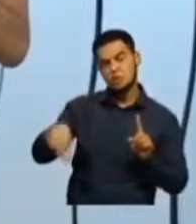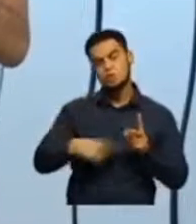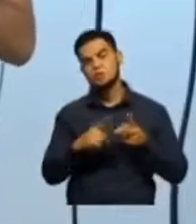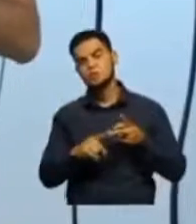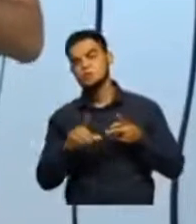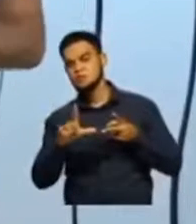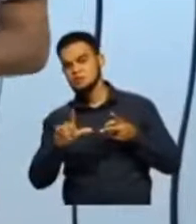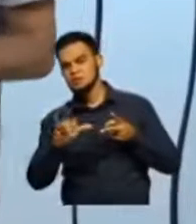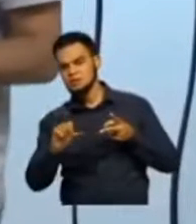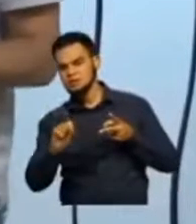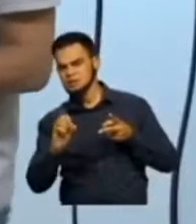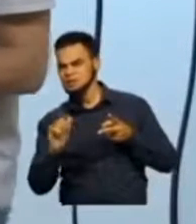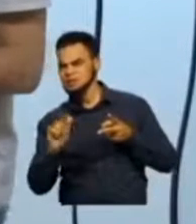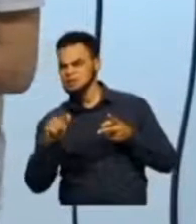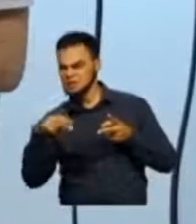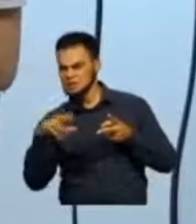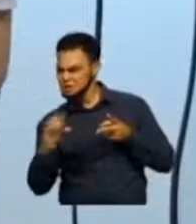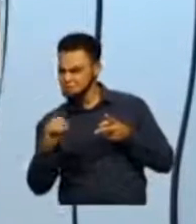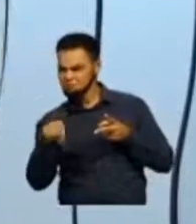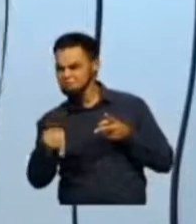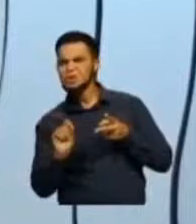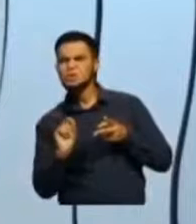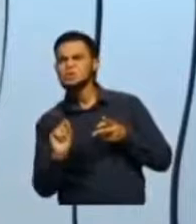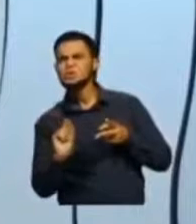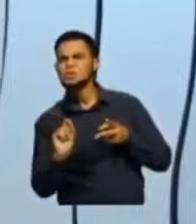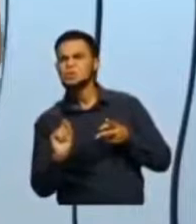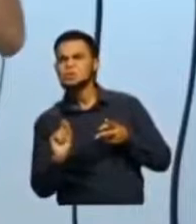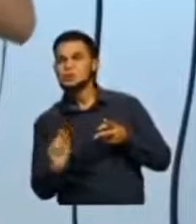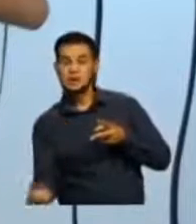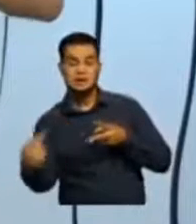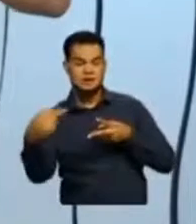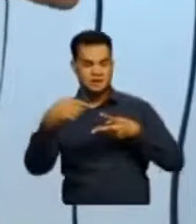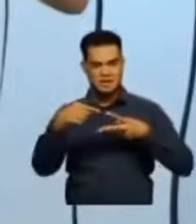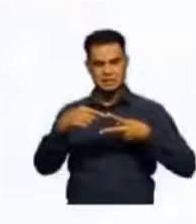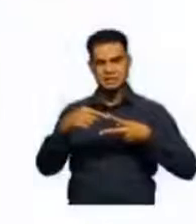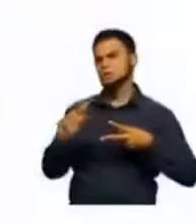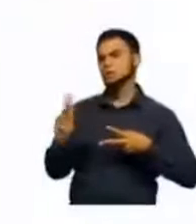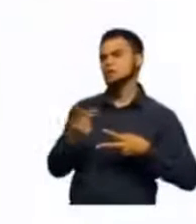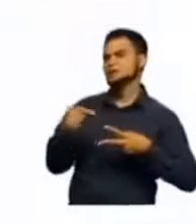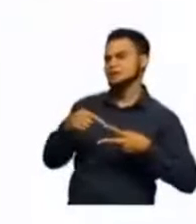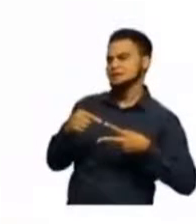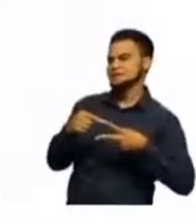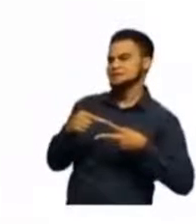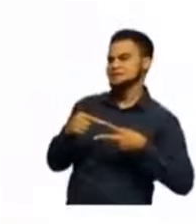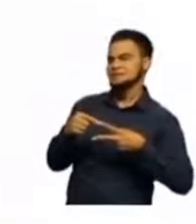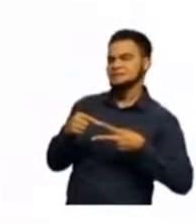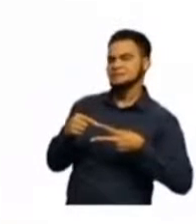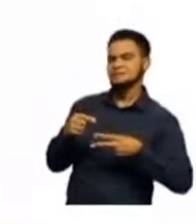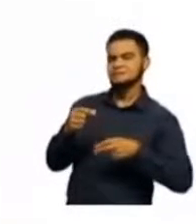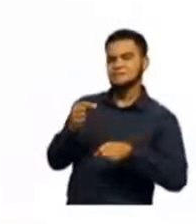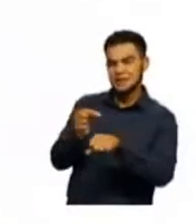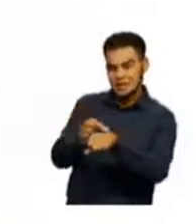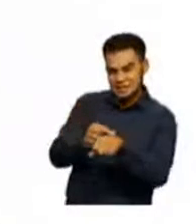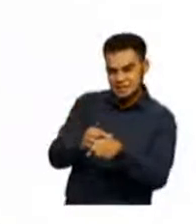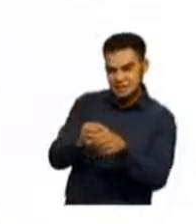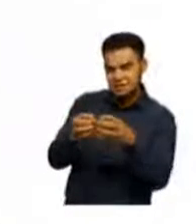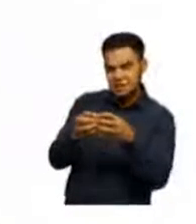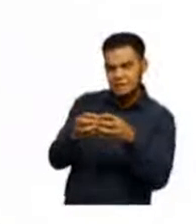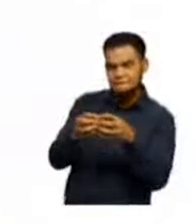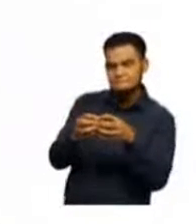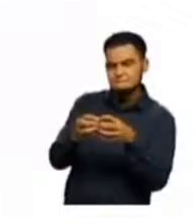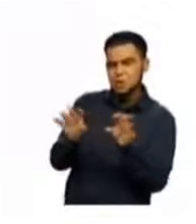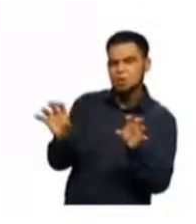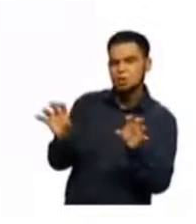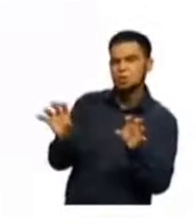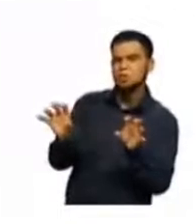lisogênico. O que é isso? Quando ocorre o ciclo lítico, a célula vai estourar, vai morrer, vai ocorrer o rompimento